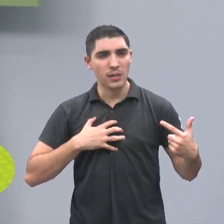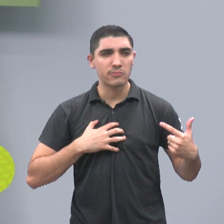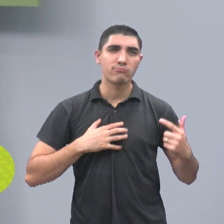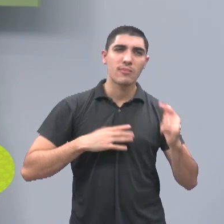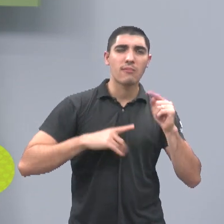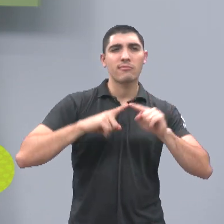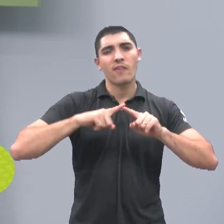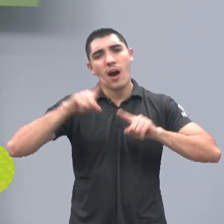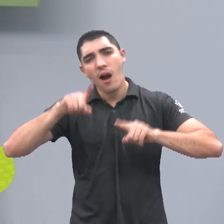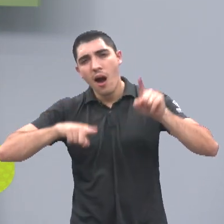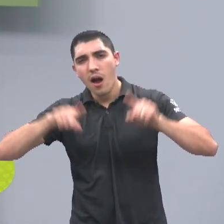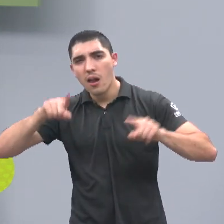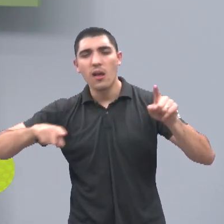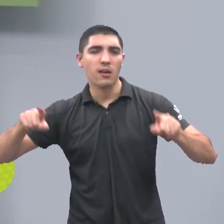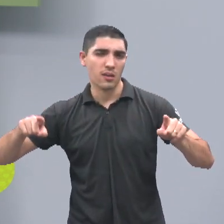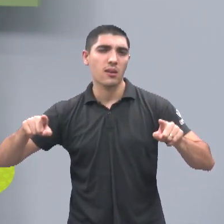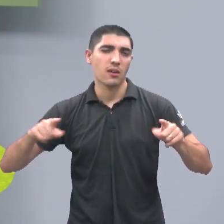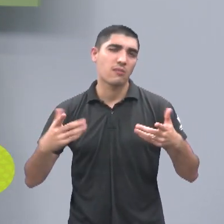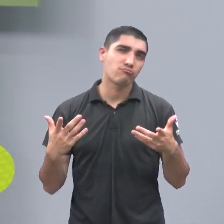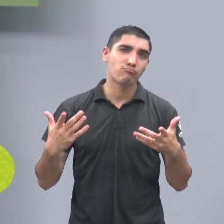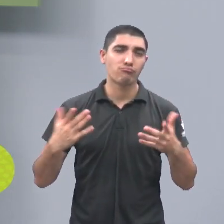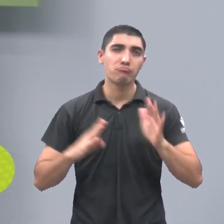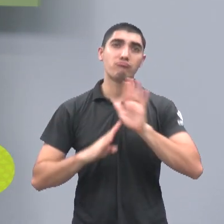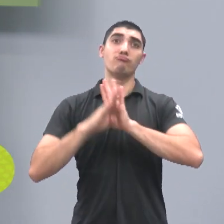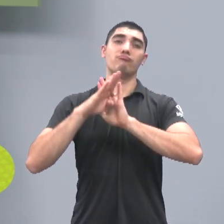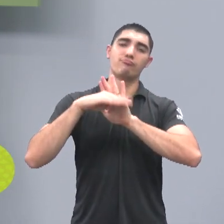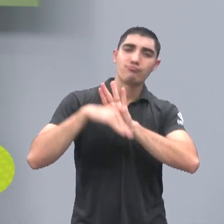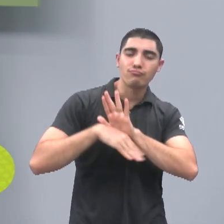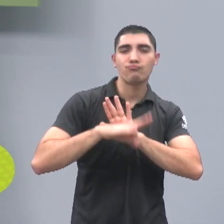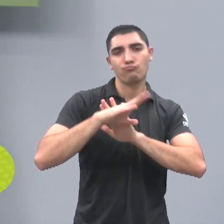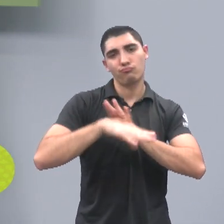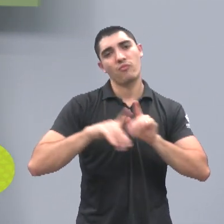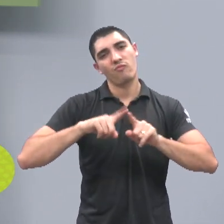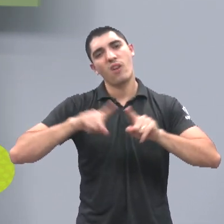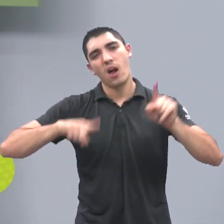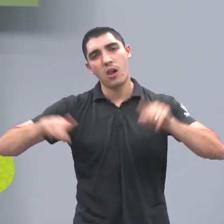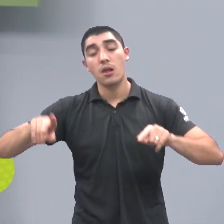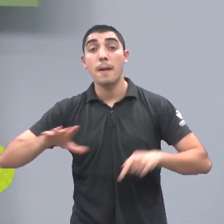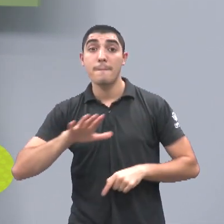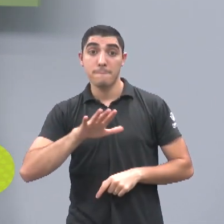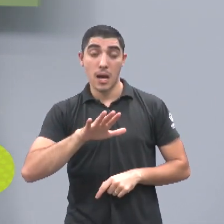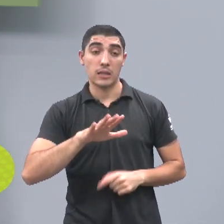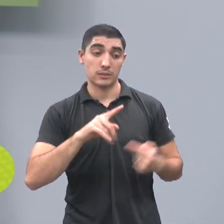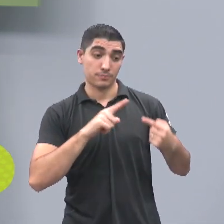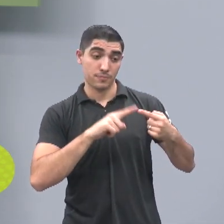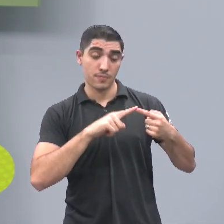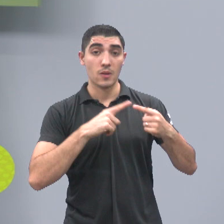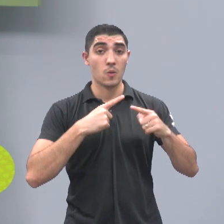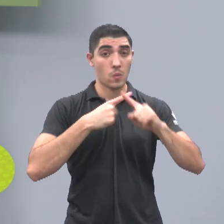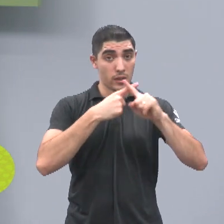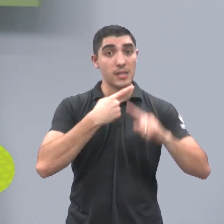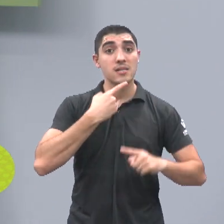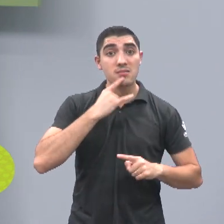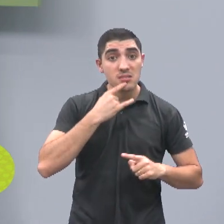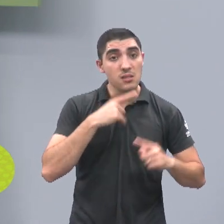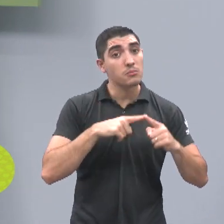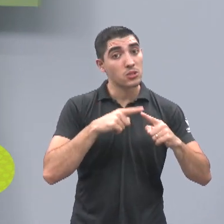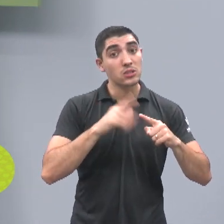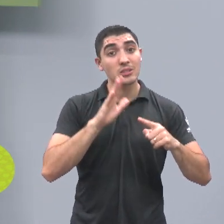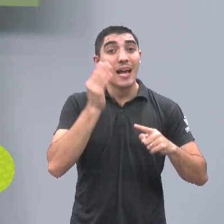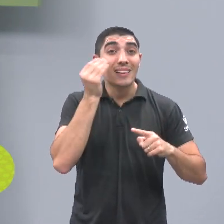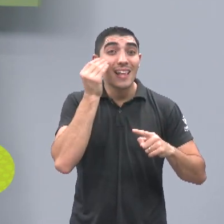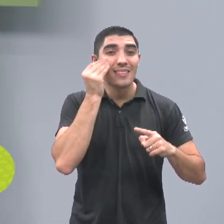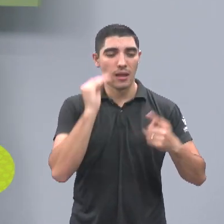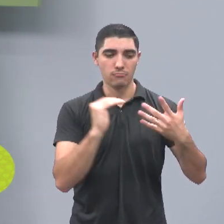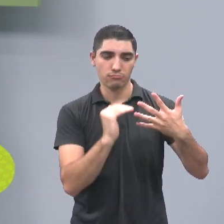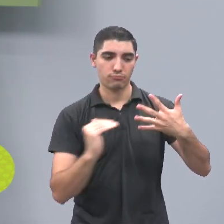venceu a última rodada, mas está oscilando bastante, mas 15 está brigando aí para classificar, né, para antecipar a